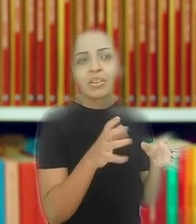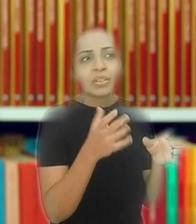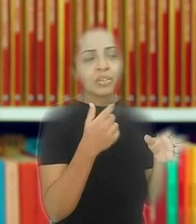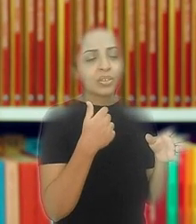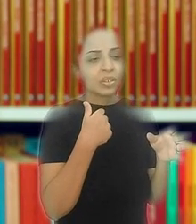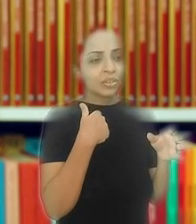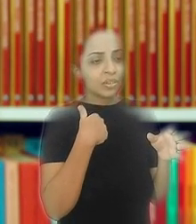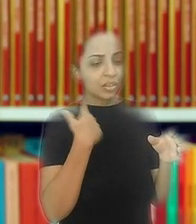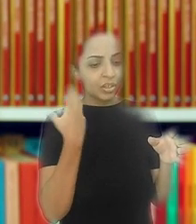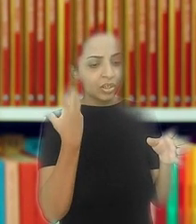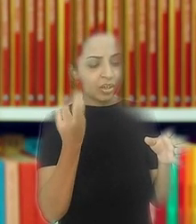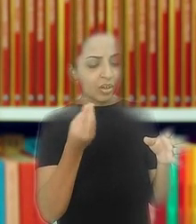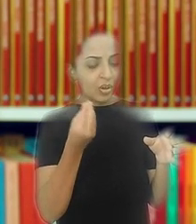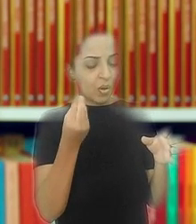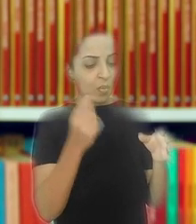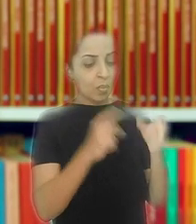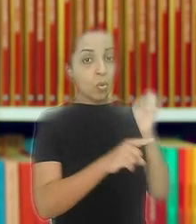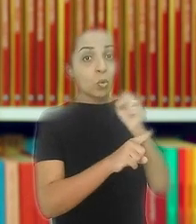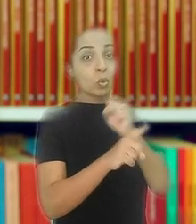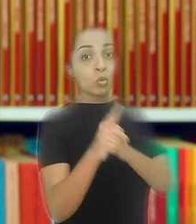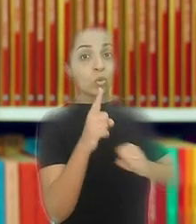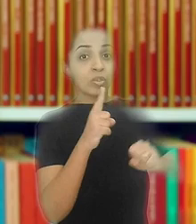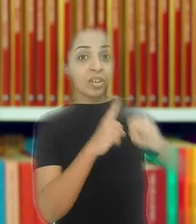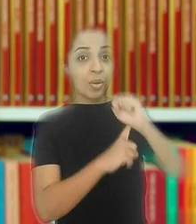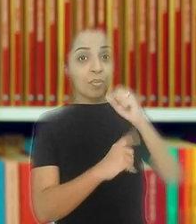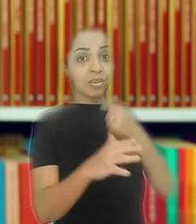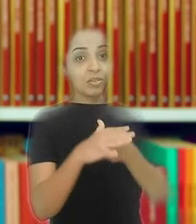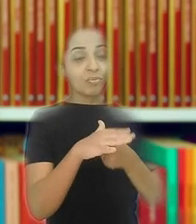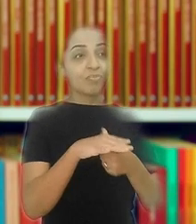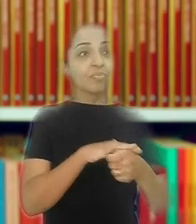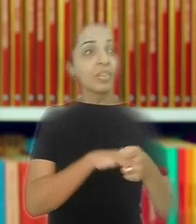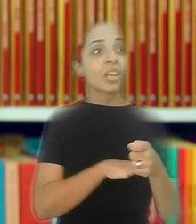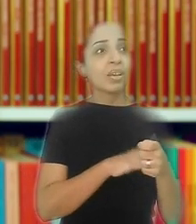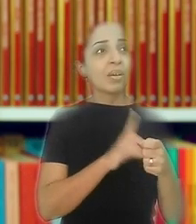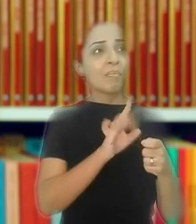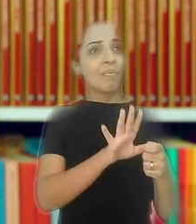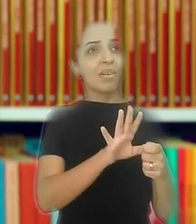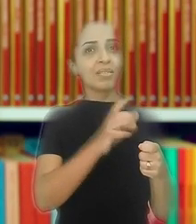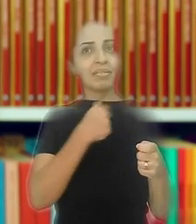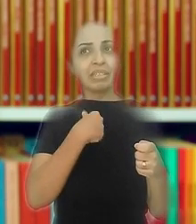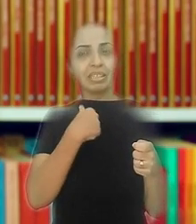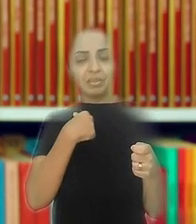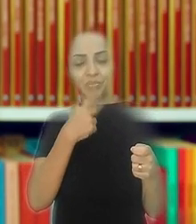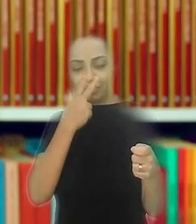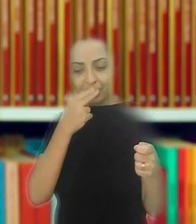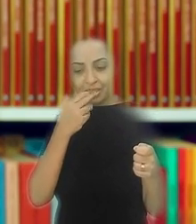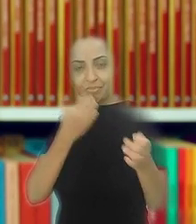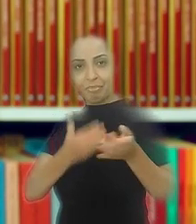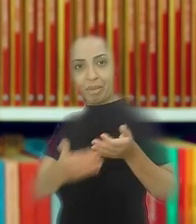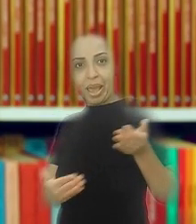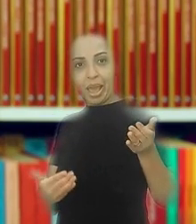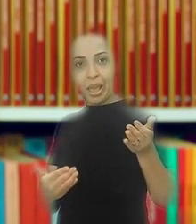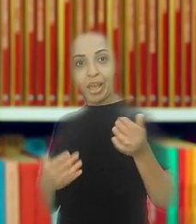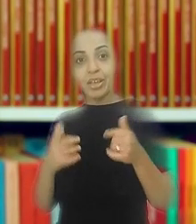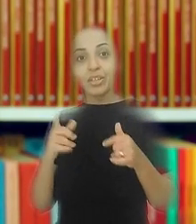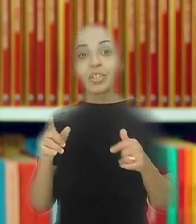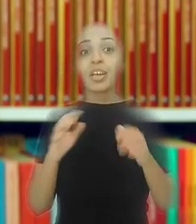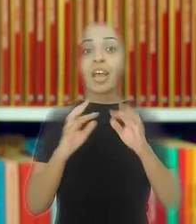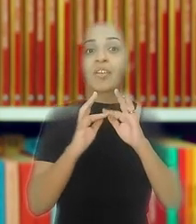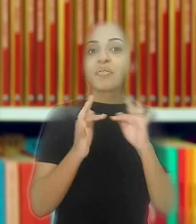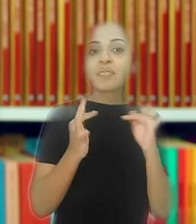se encontrar socialmente sem saber se encontrar famíliamente